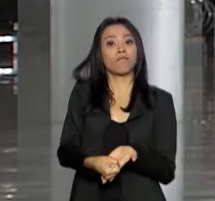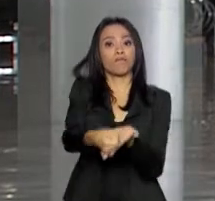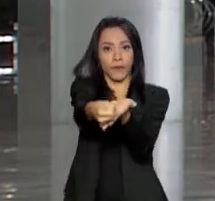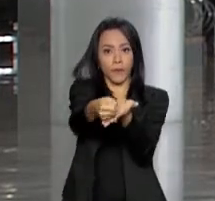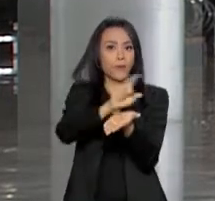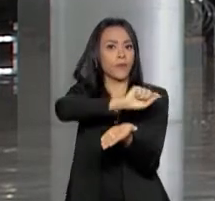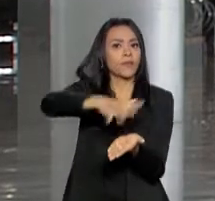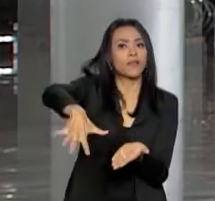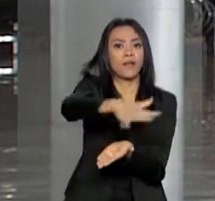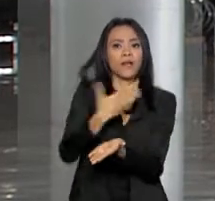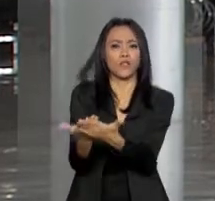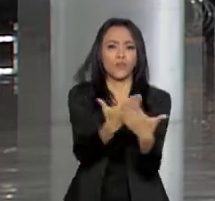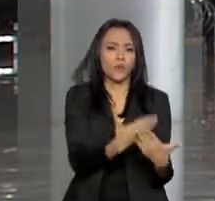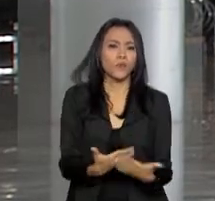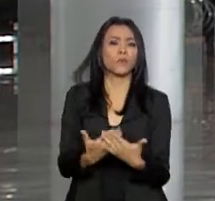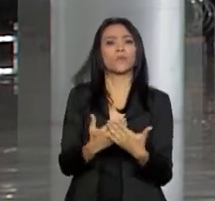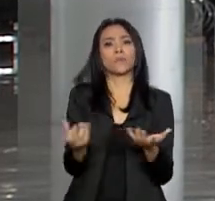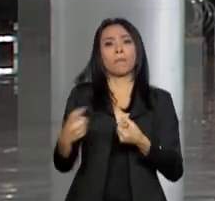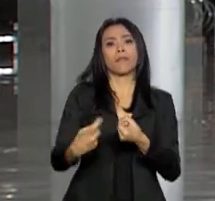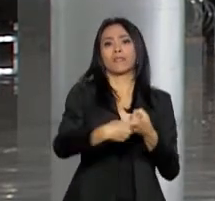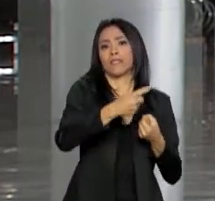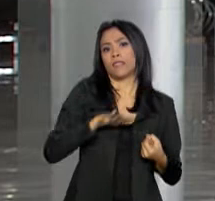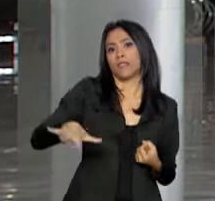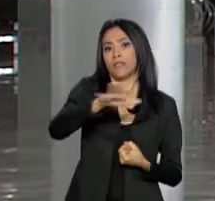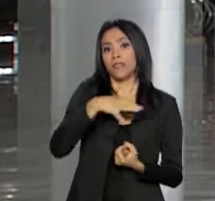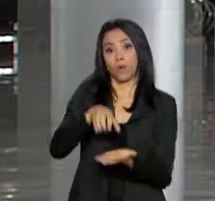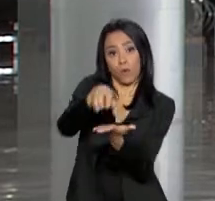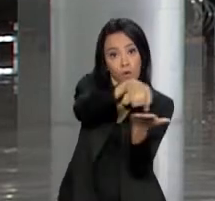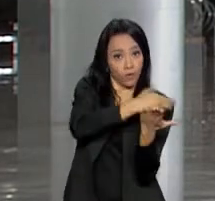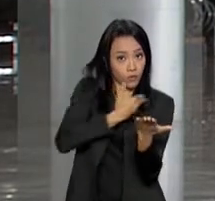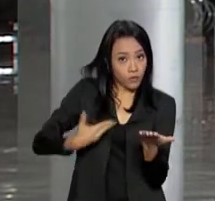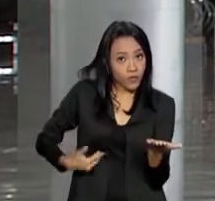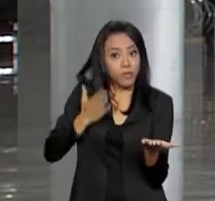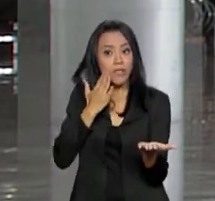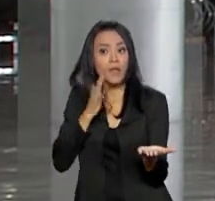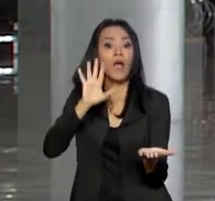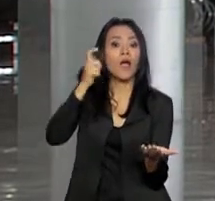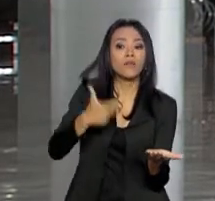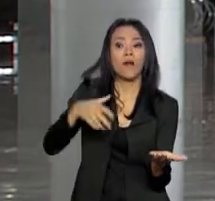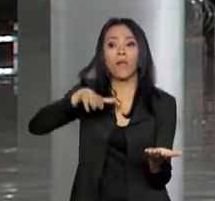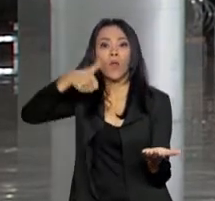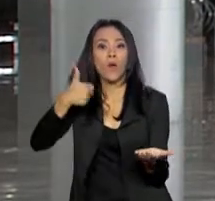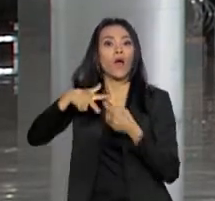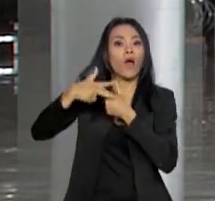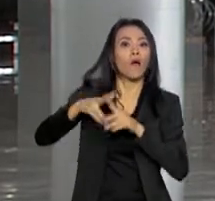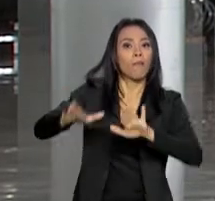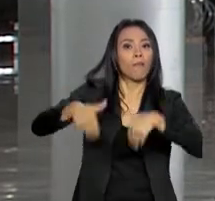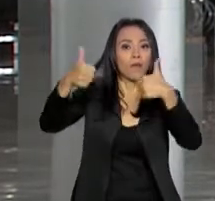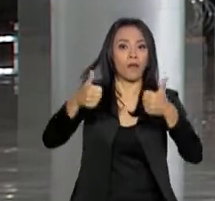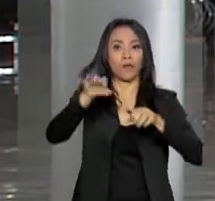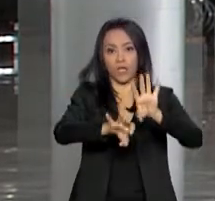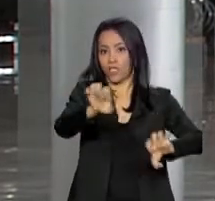conjuntos com órgãos públicos de todas as esferas para identificar melhorias para a modernização da infraestrutura